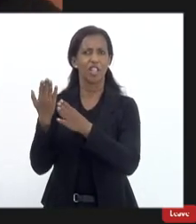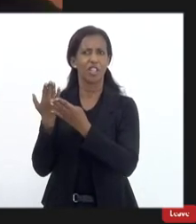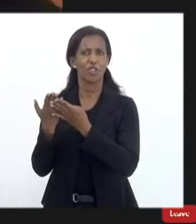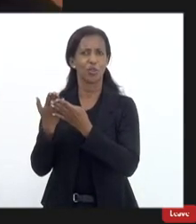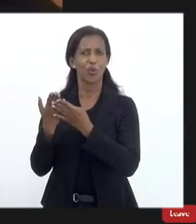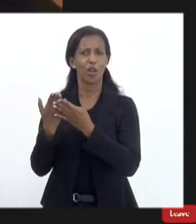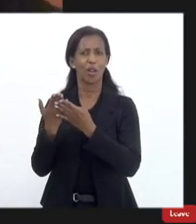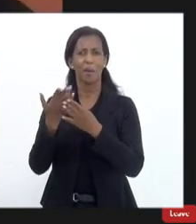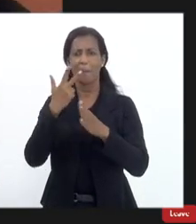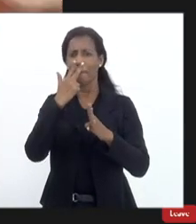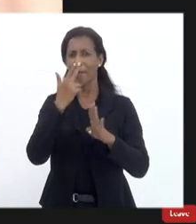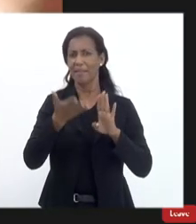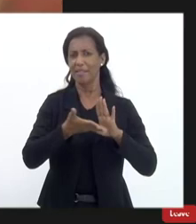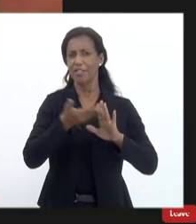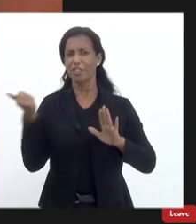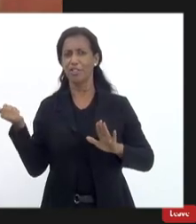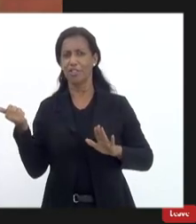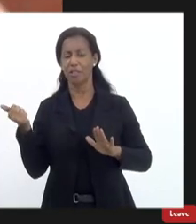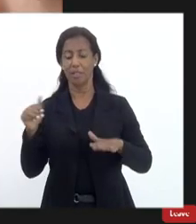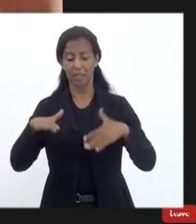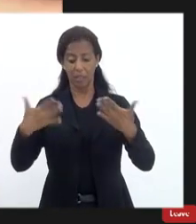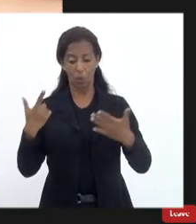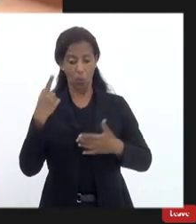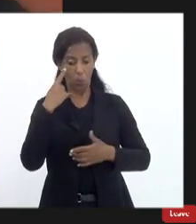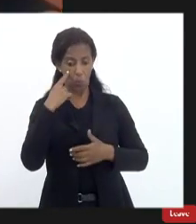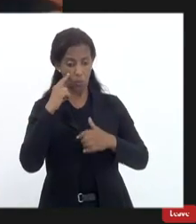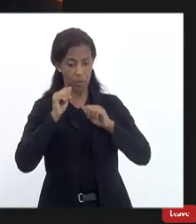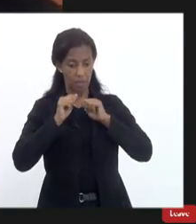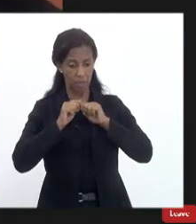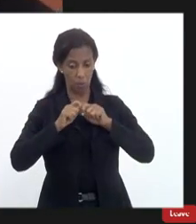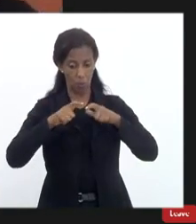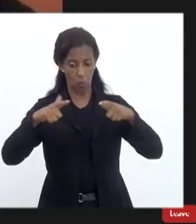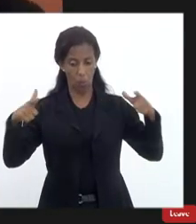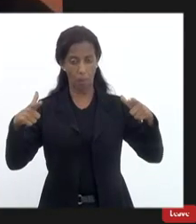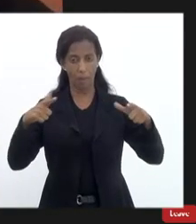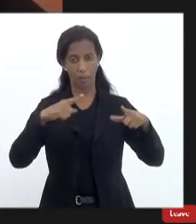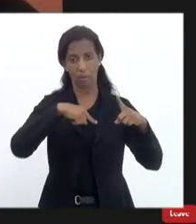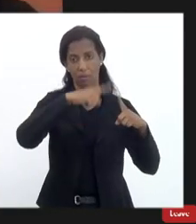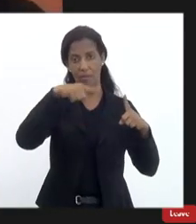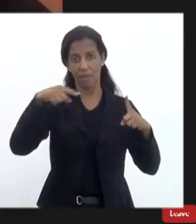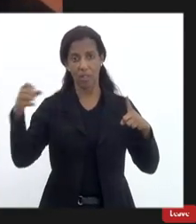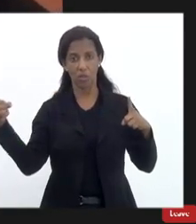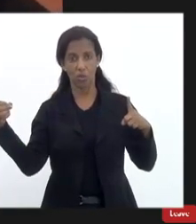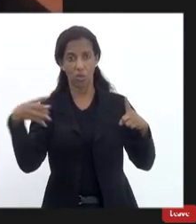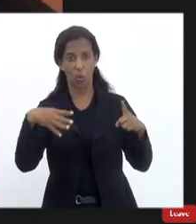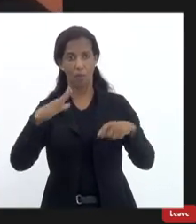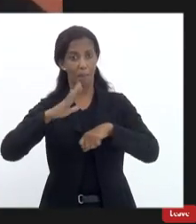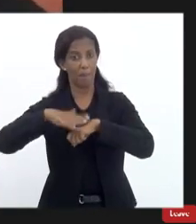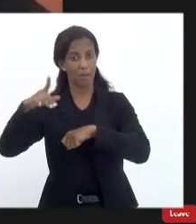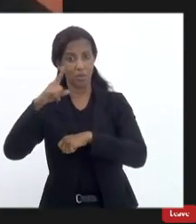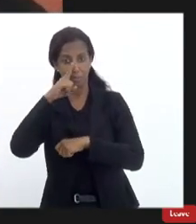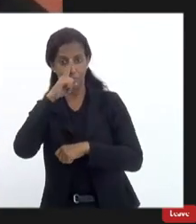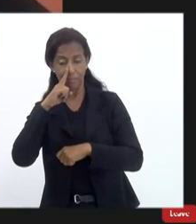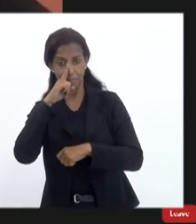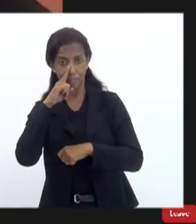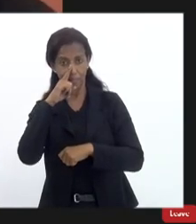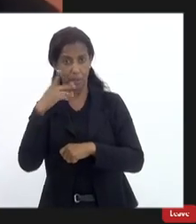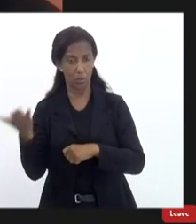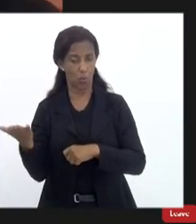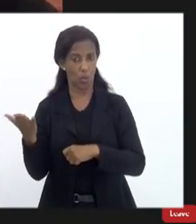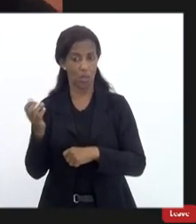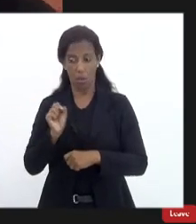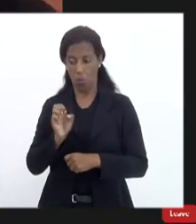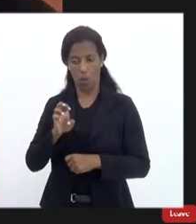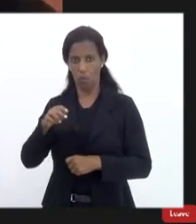essa referência. Então, no momento em que você tem um avanço de uma variante nova, mais contagiosa, mais perigosa, e obviamente isso não é o CEP que